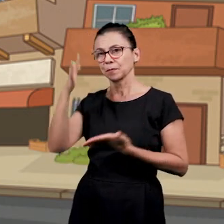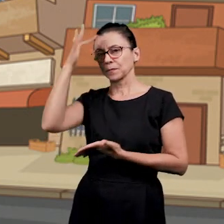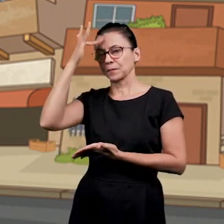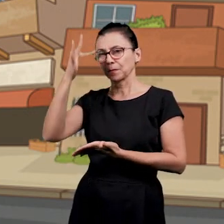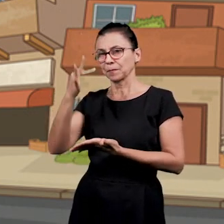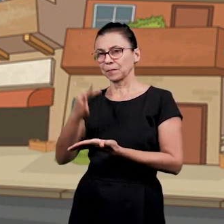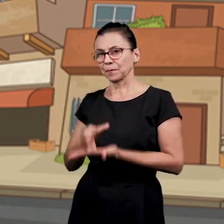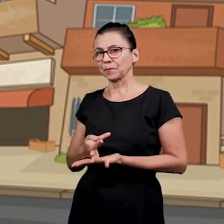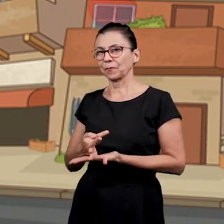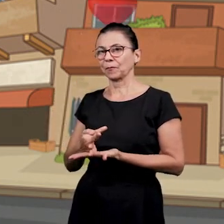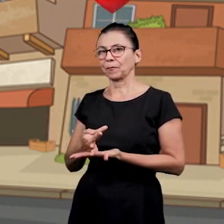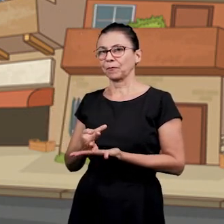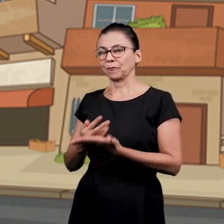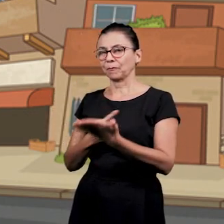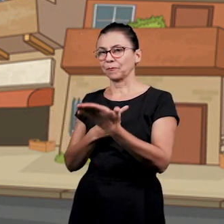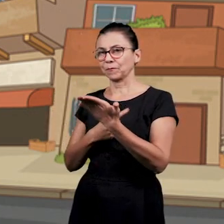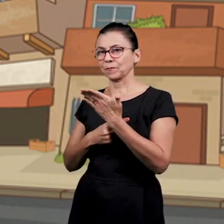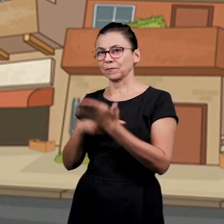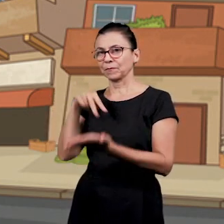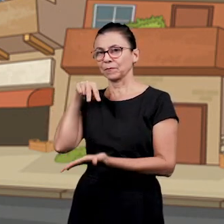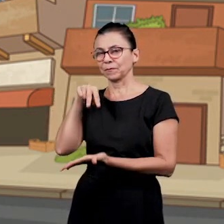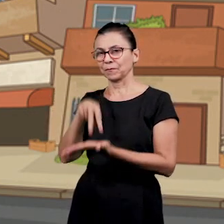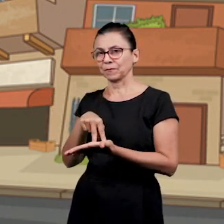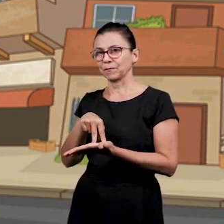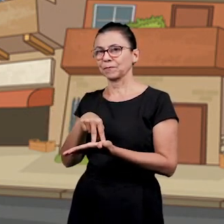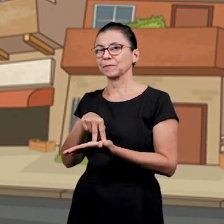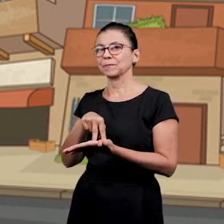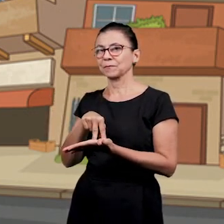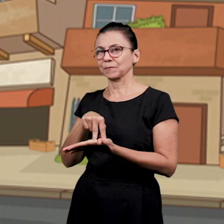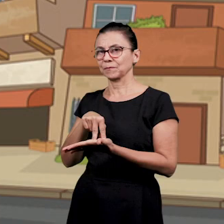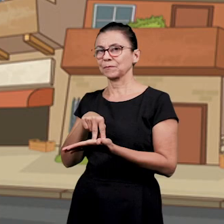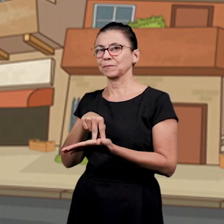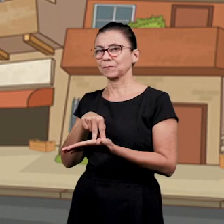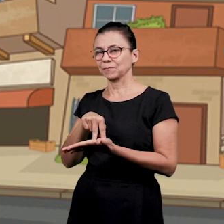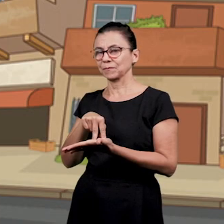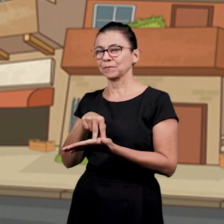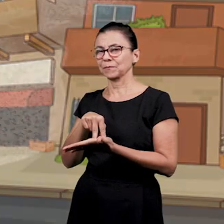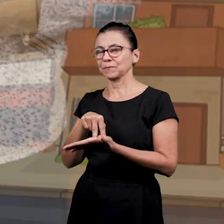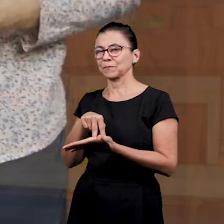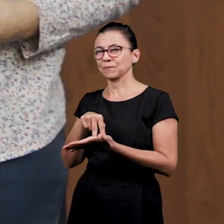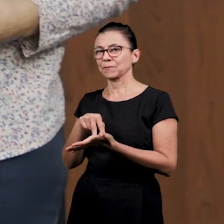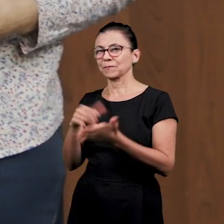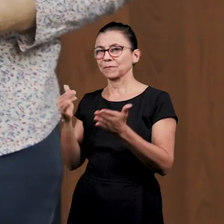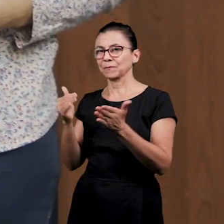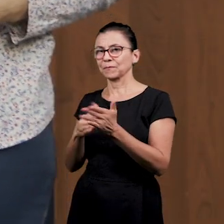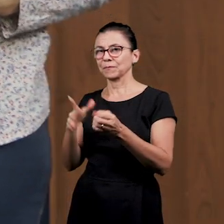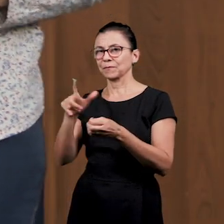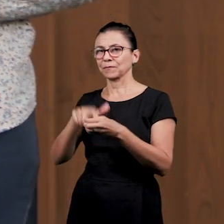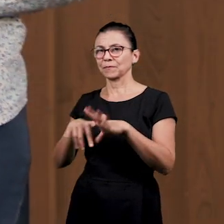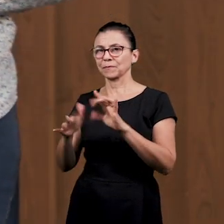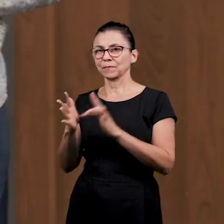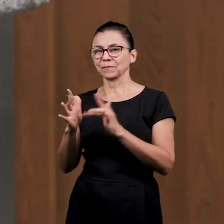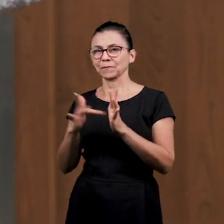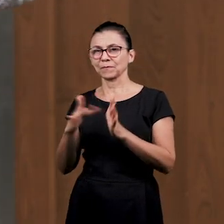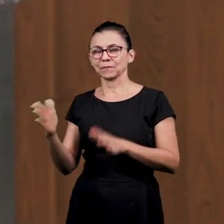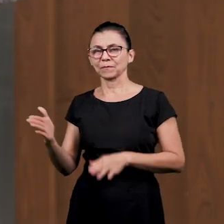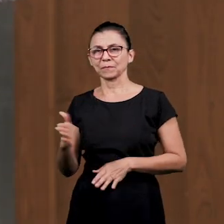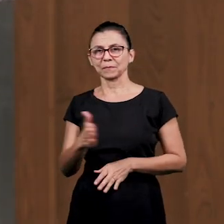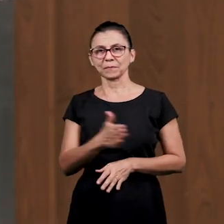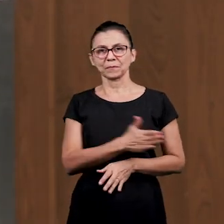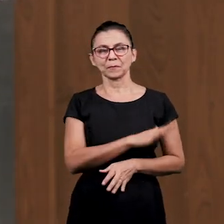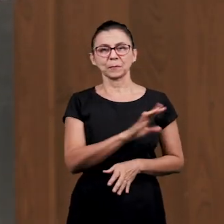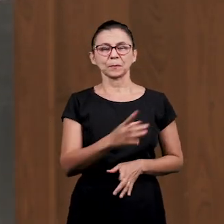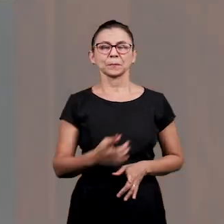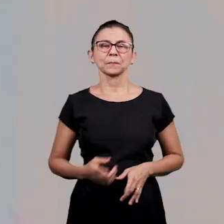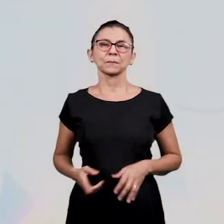fé que vai nos sustentar firmes, inabaláveis, durante toda a caminhada. Louvado seja o